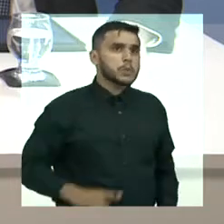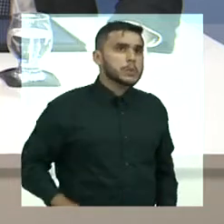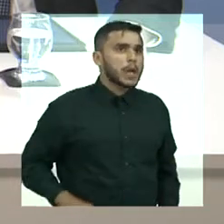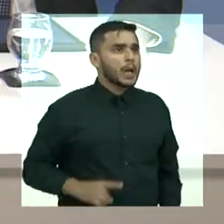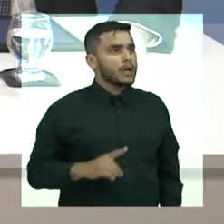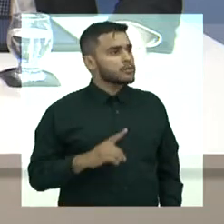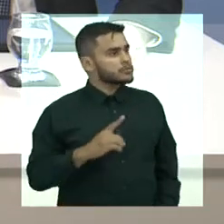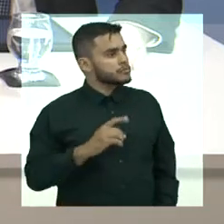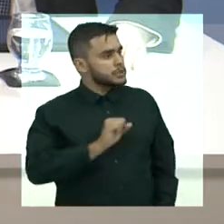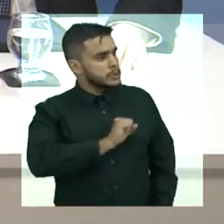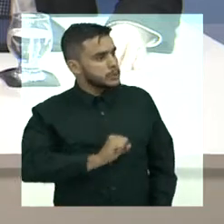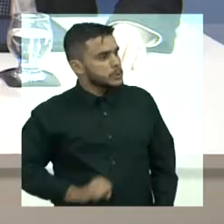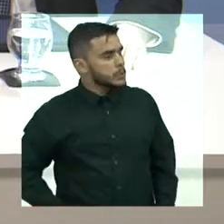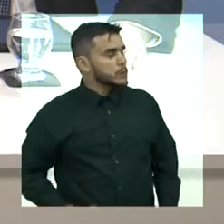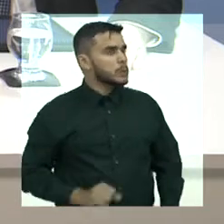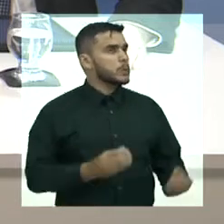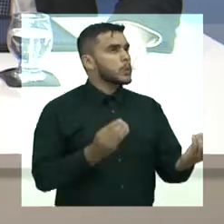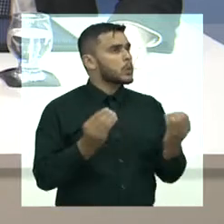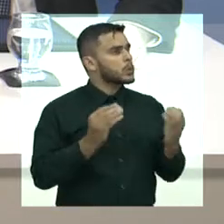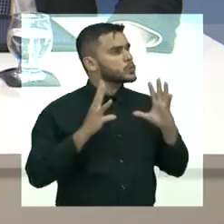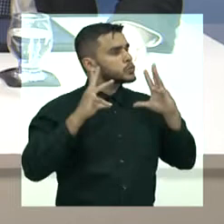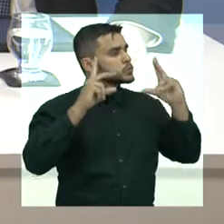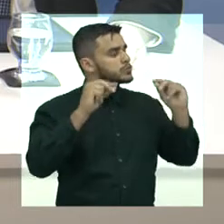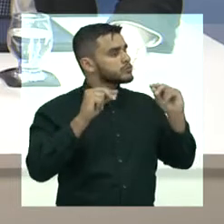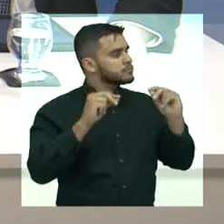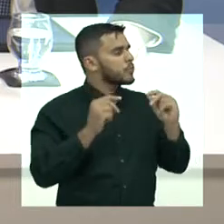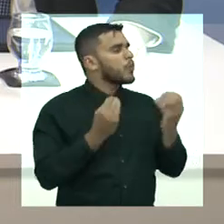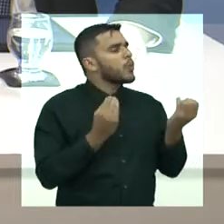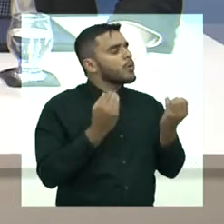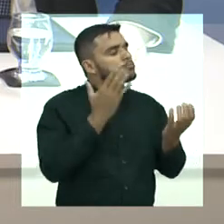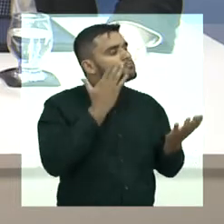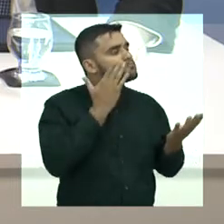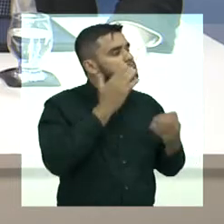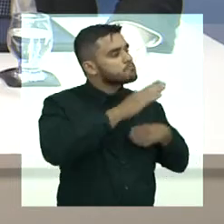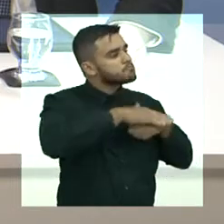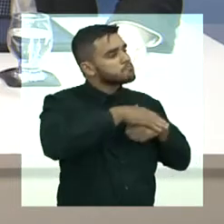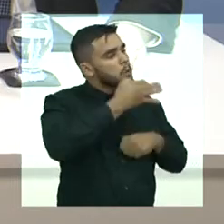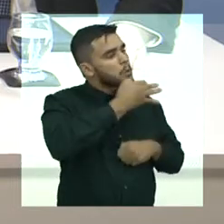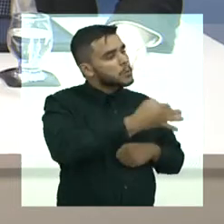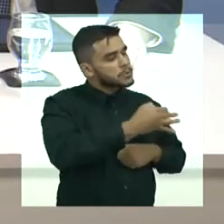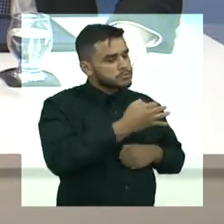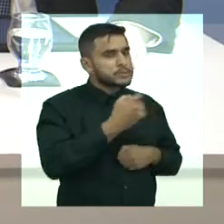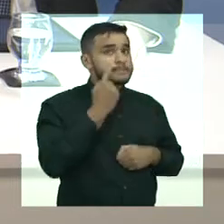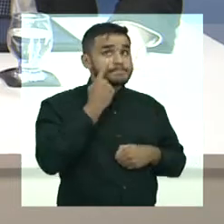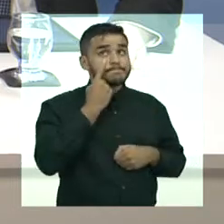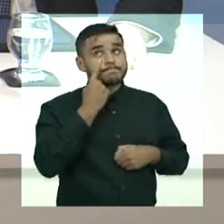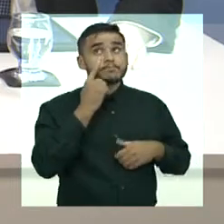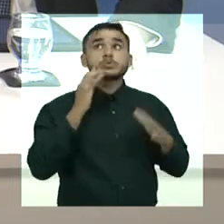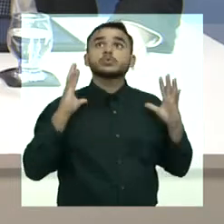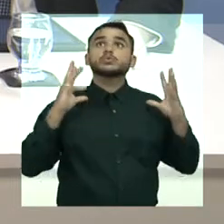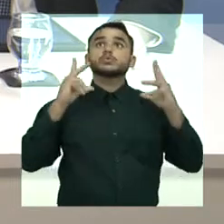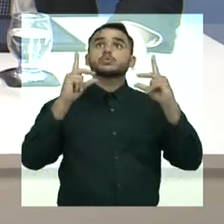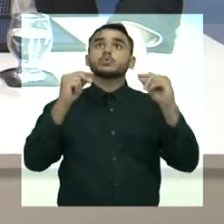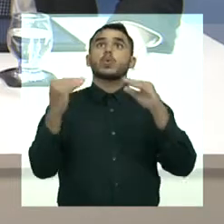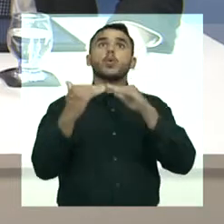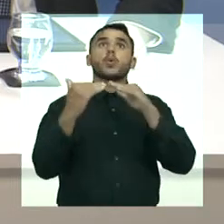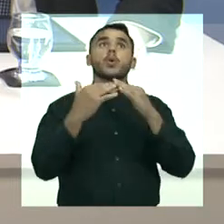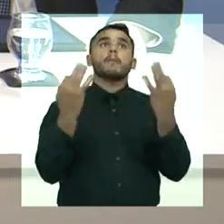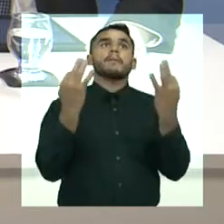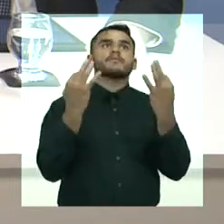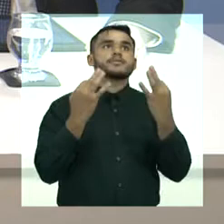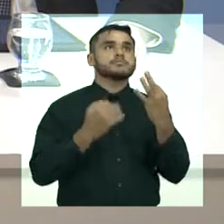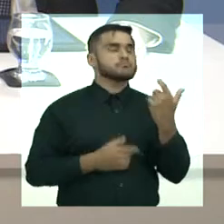desta primeira votação de aprovação da reforma da Previdência, uma reforma polêmica, criticada por uns,